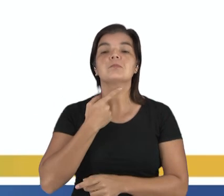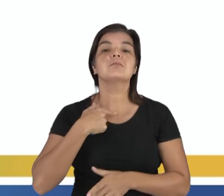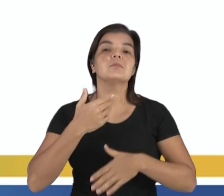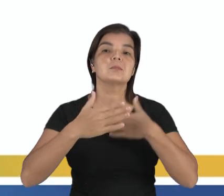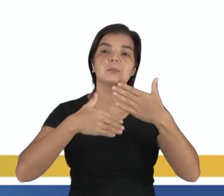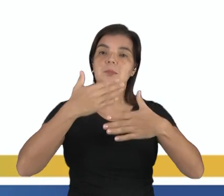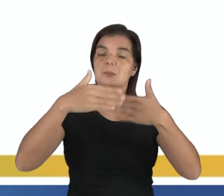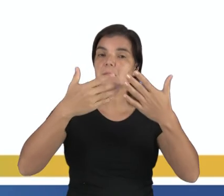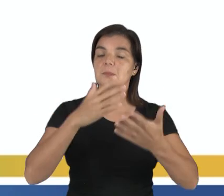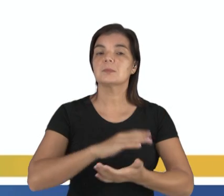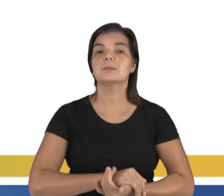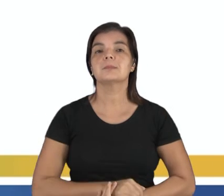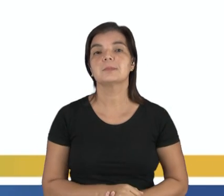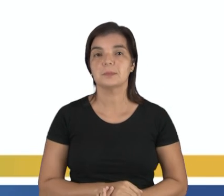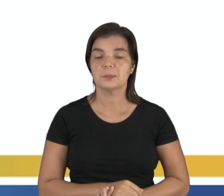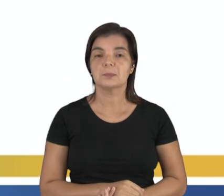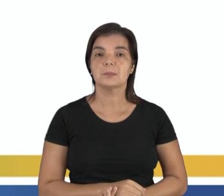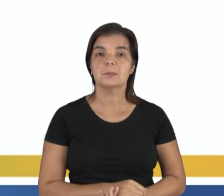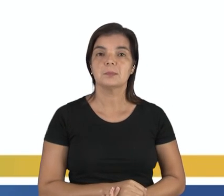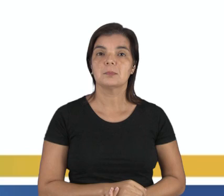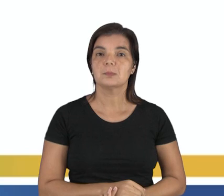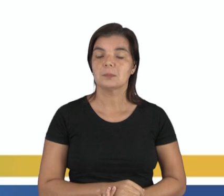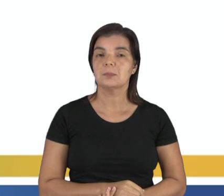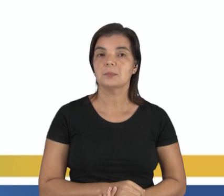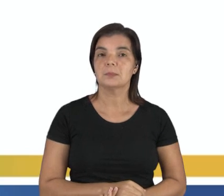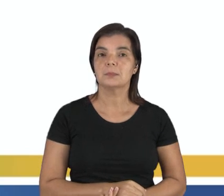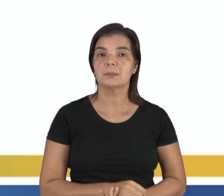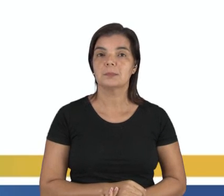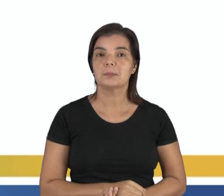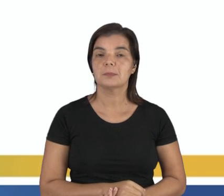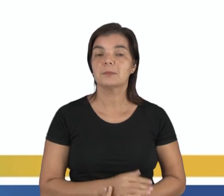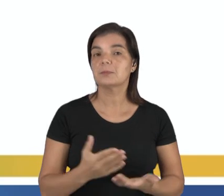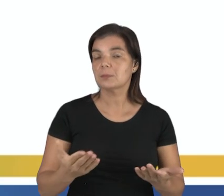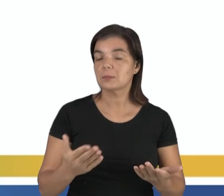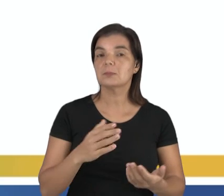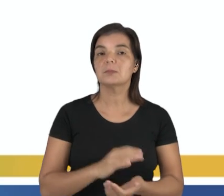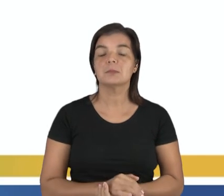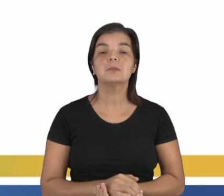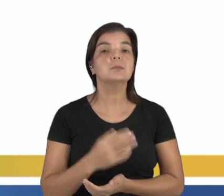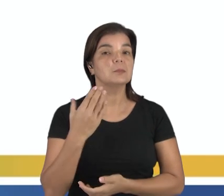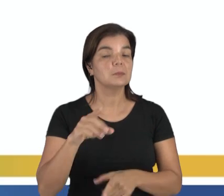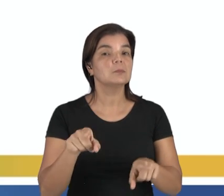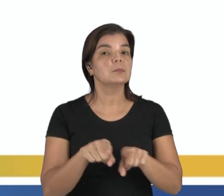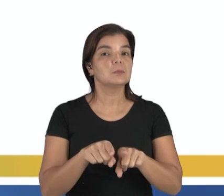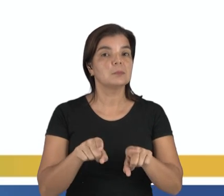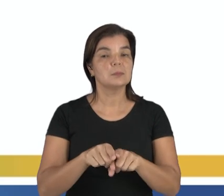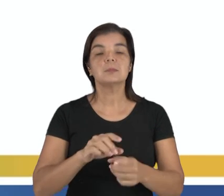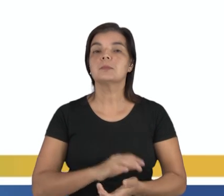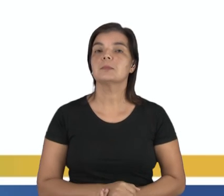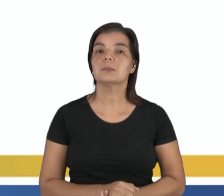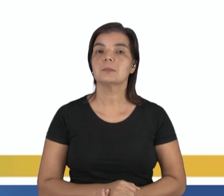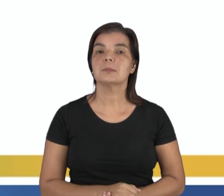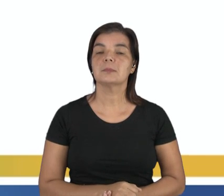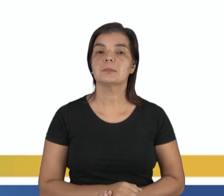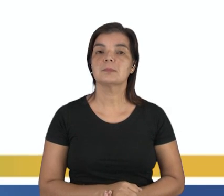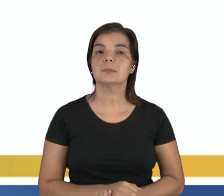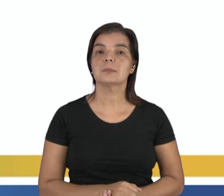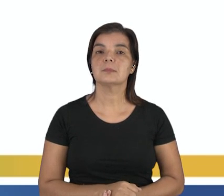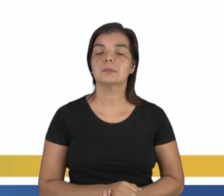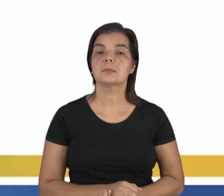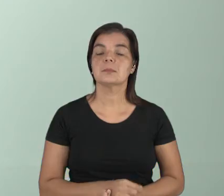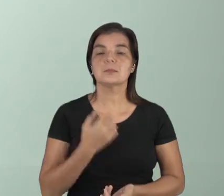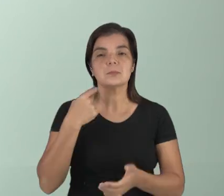de saber que almeja, então, aí o progresso, né? Então, a ciência vem aí,